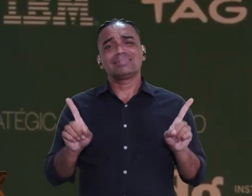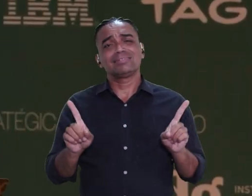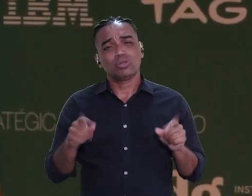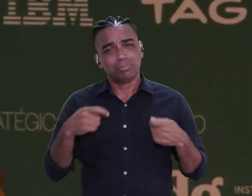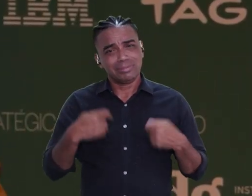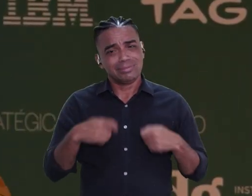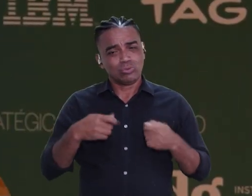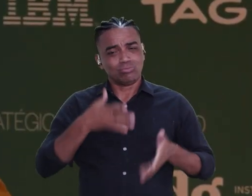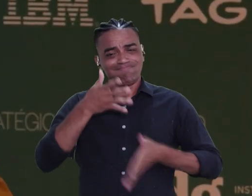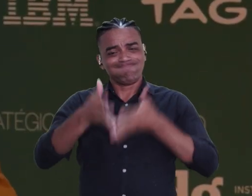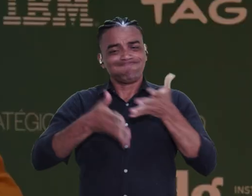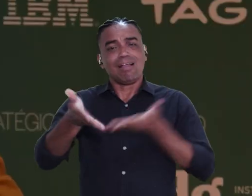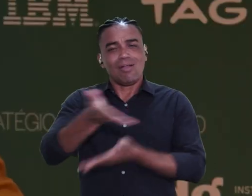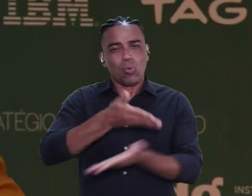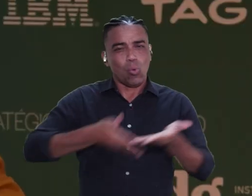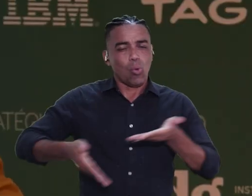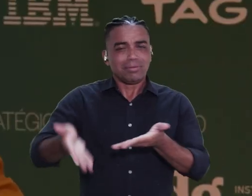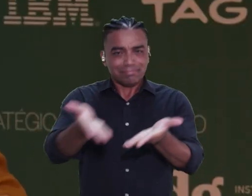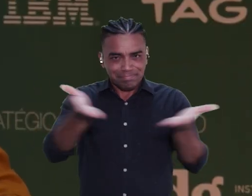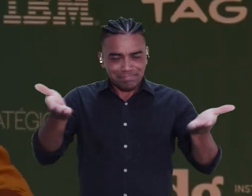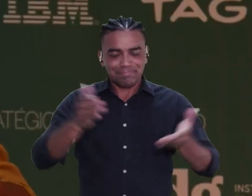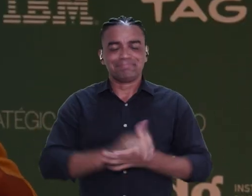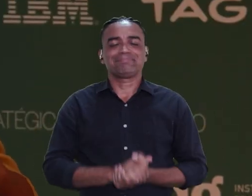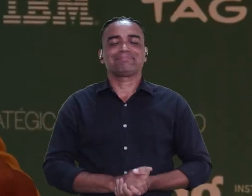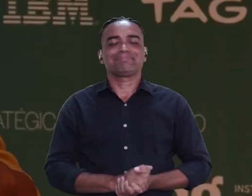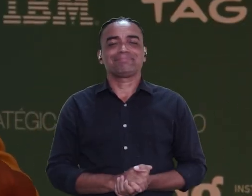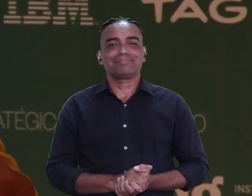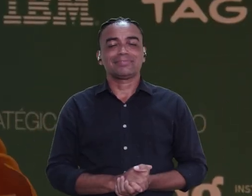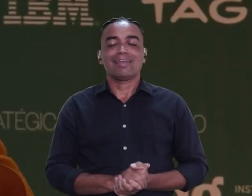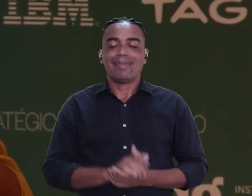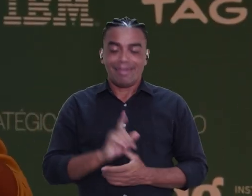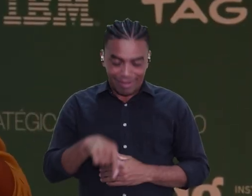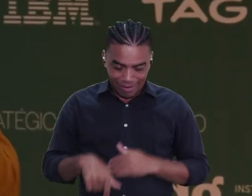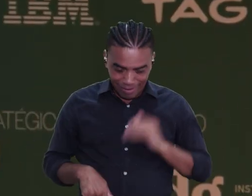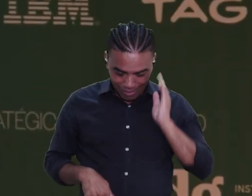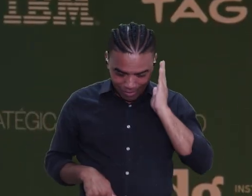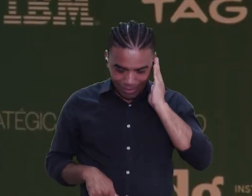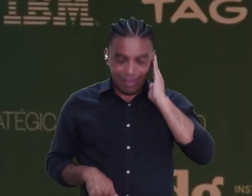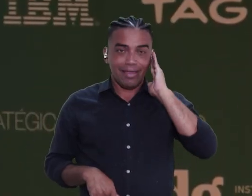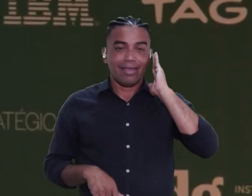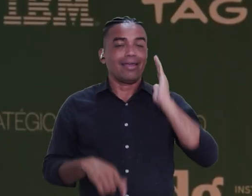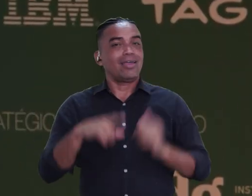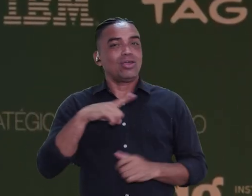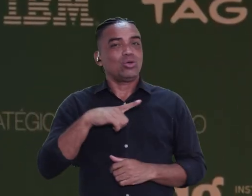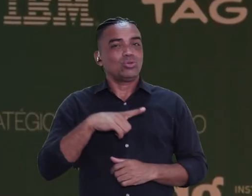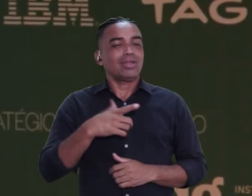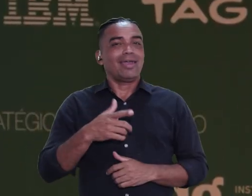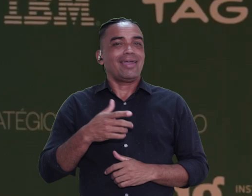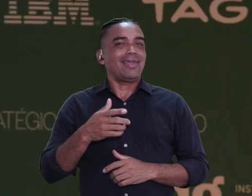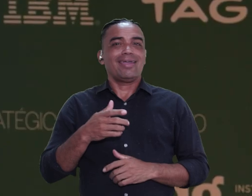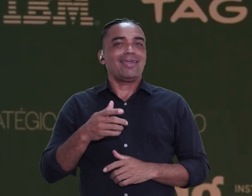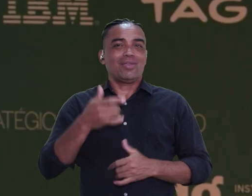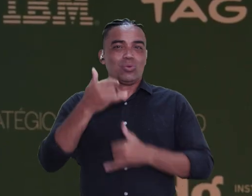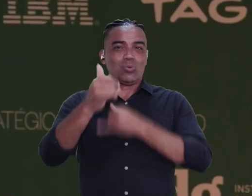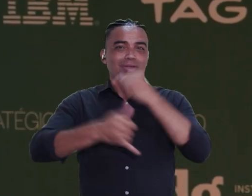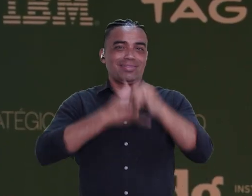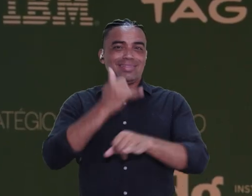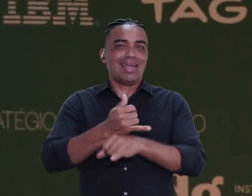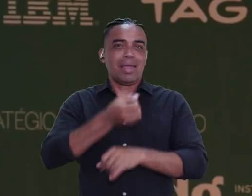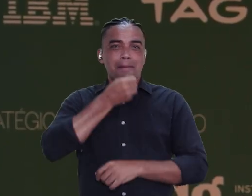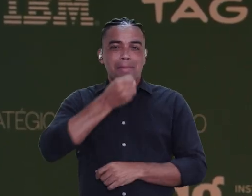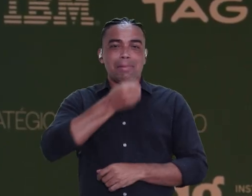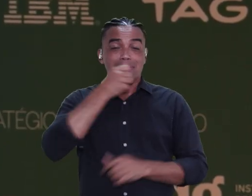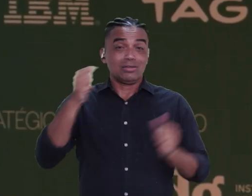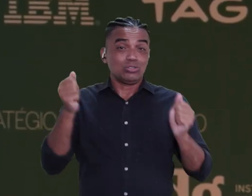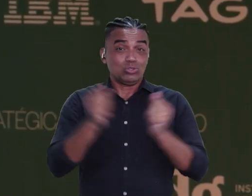poderia deixar de compartilhar com vocês. Eu tenho um podcast com a minha filha Isabela, tem alguns